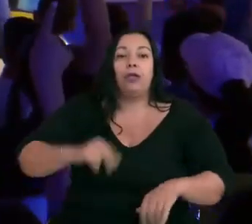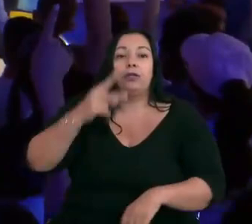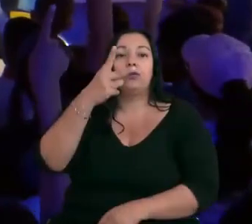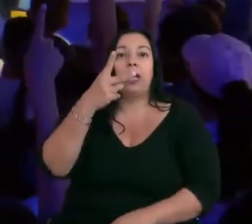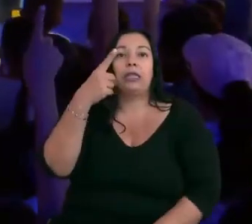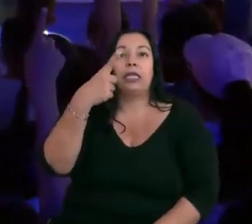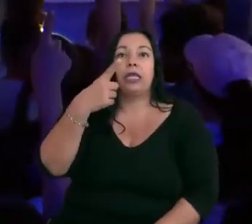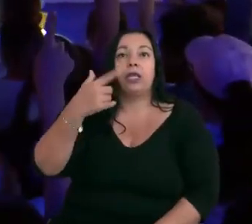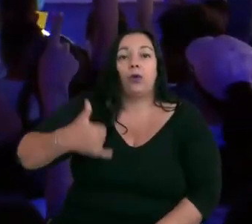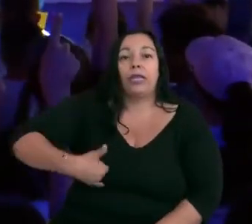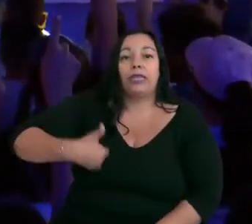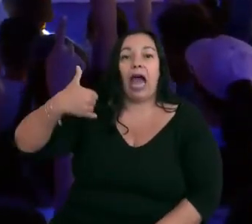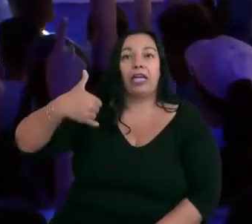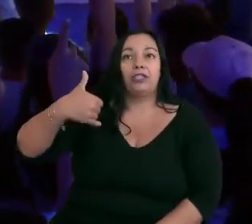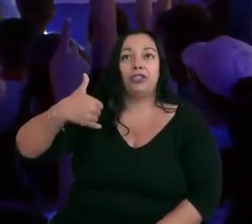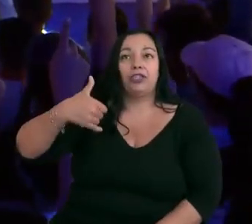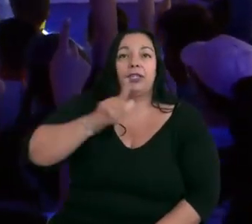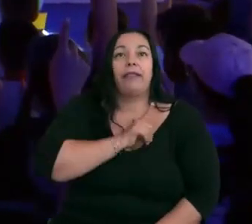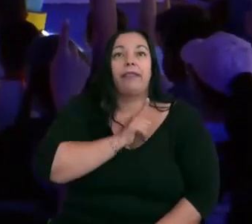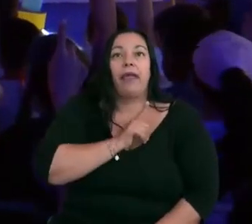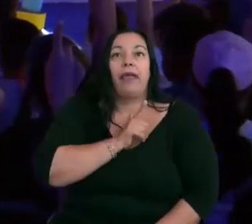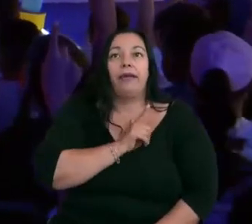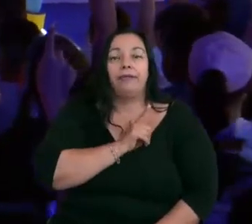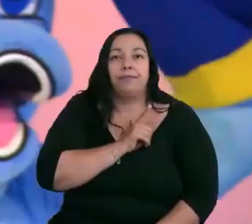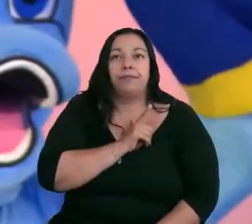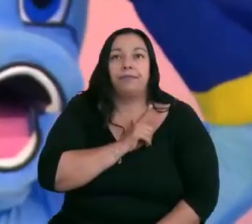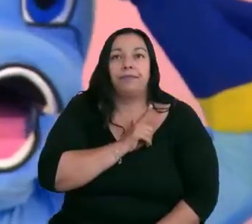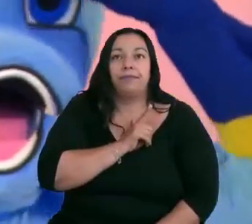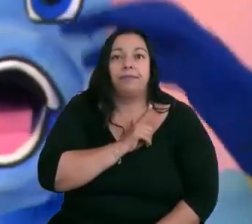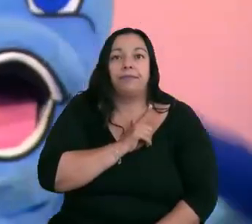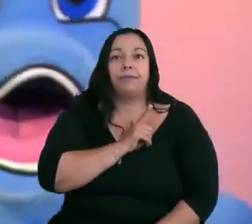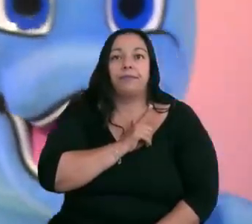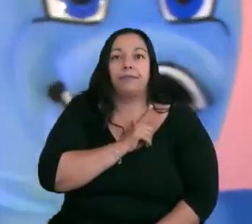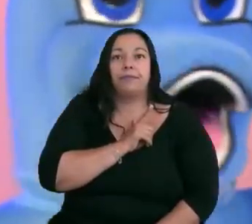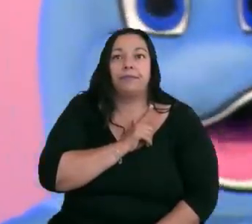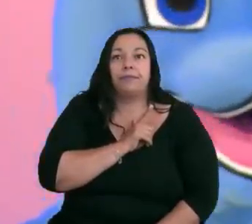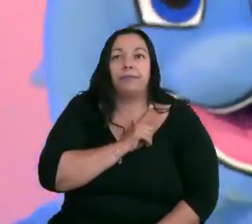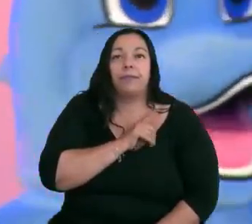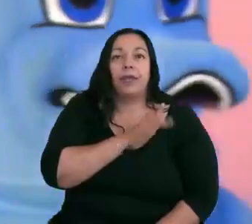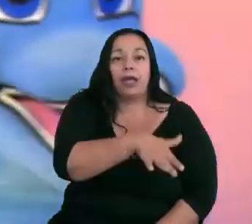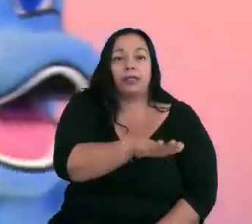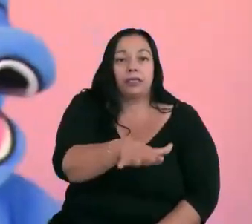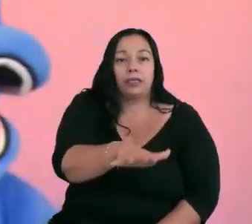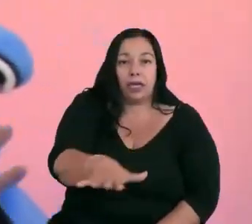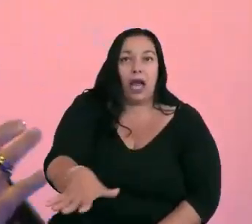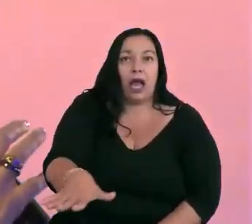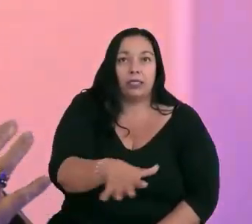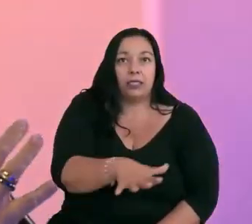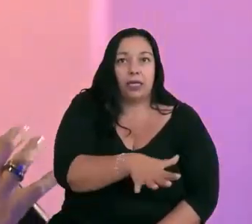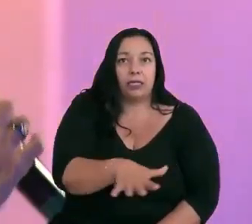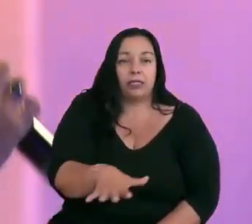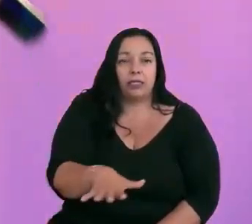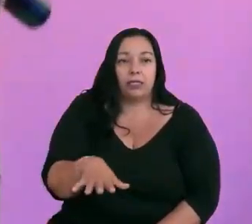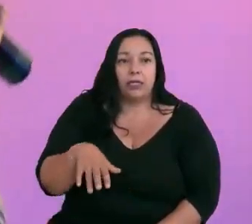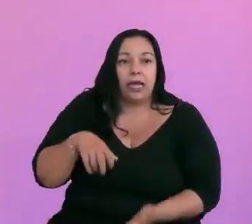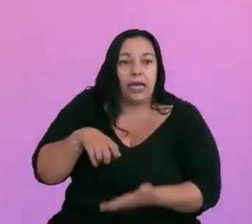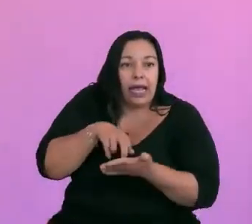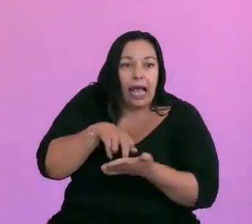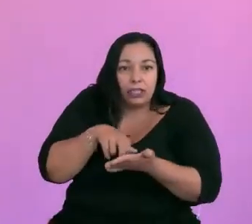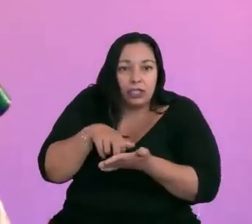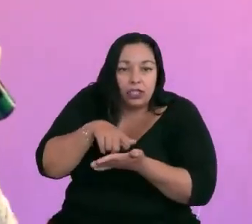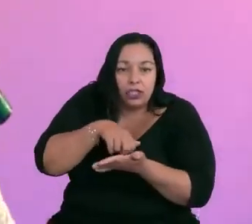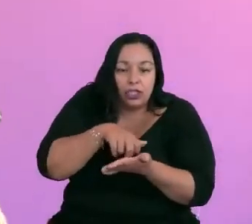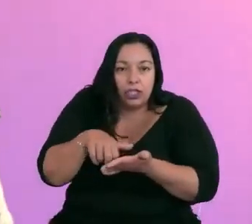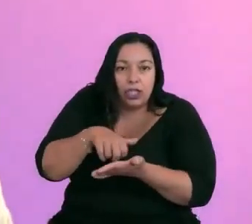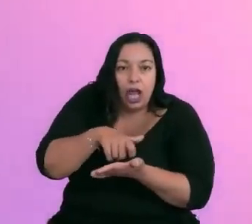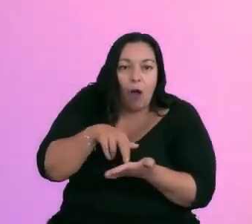Então, essas crianças, elas engatinham e andam, não